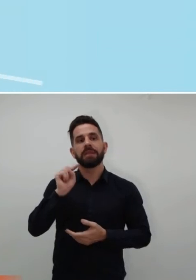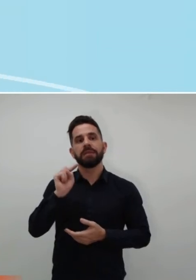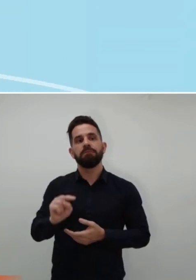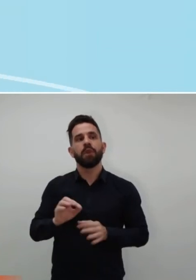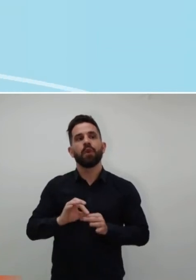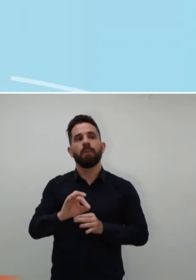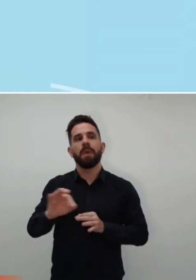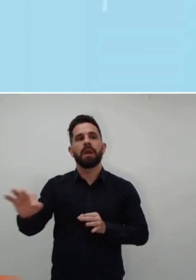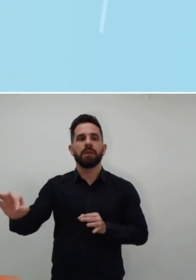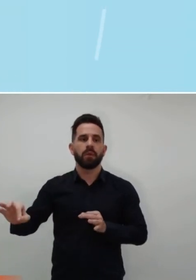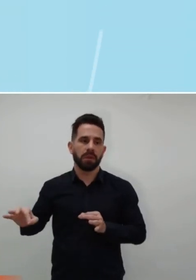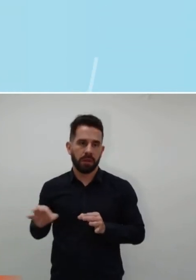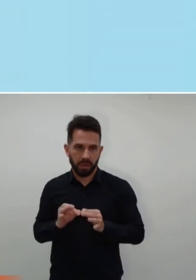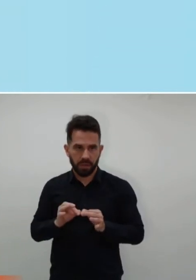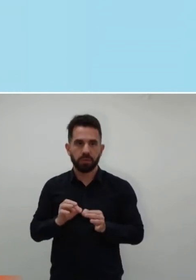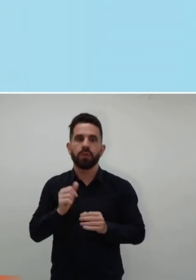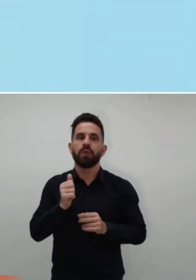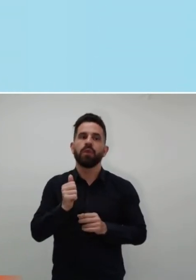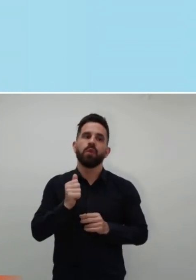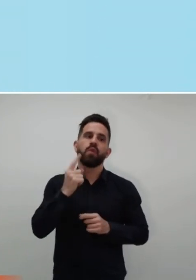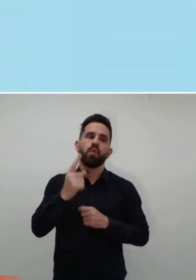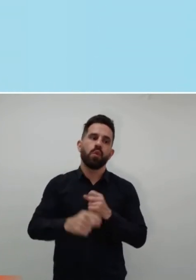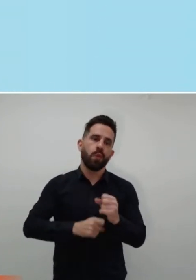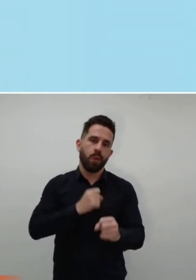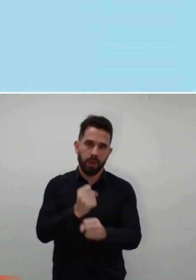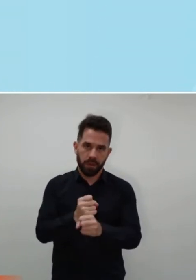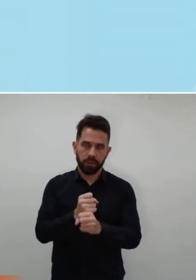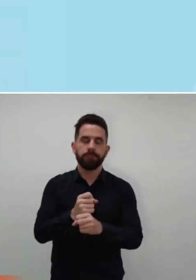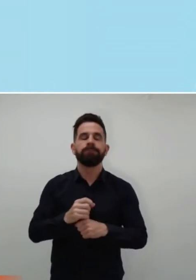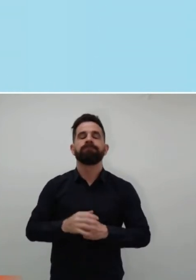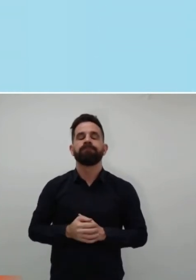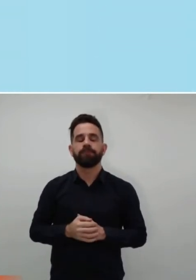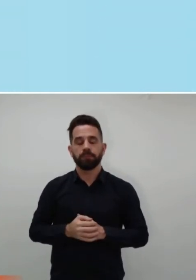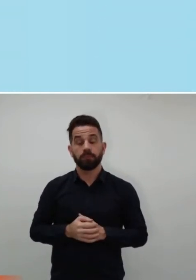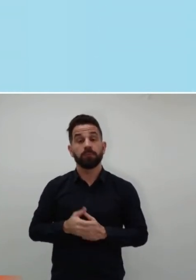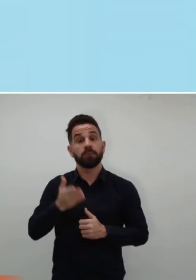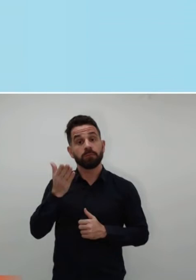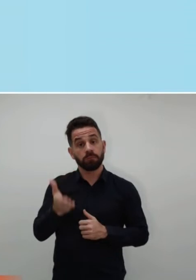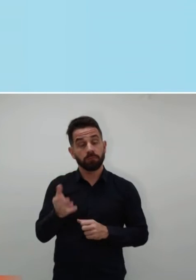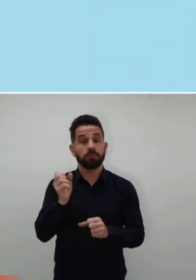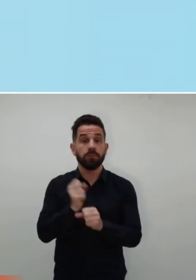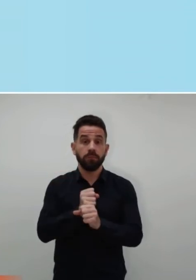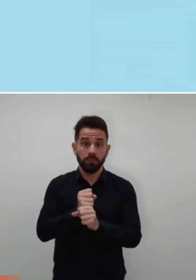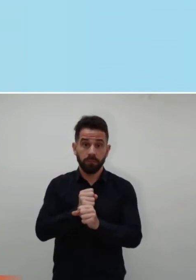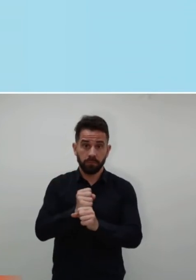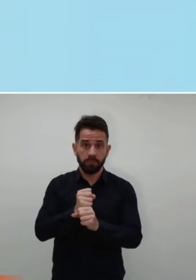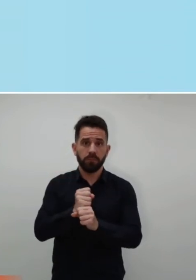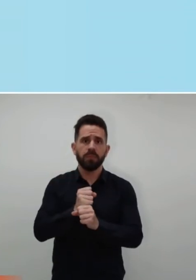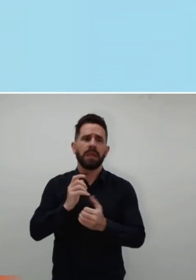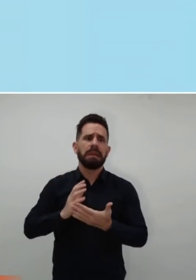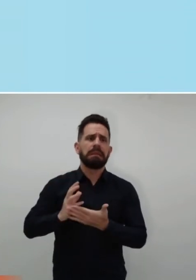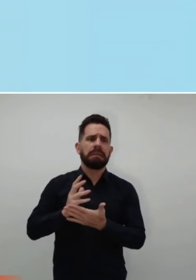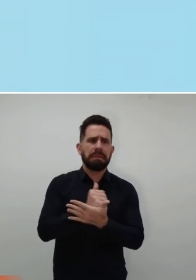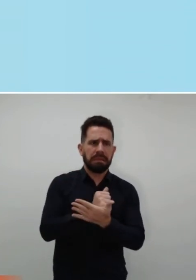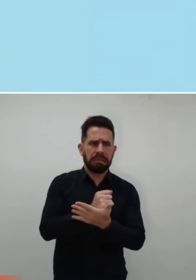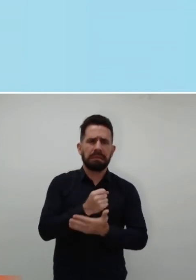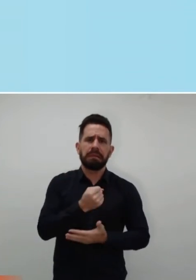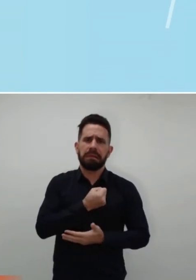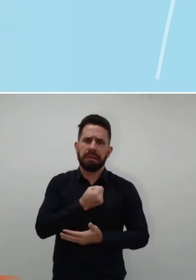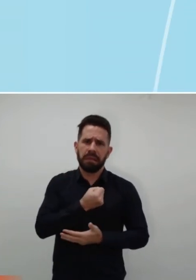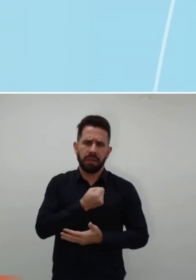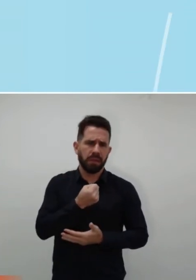longo de 12 meses. Nesse ano, né, computado nos dados, de agosto do ano passado a julho desse